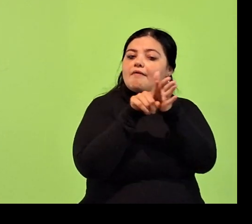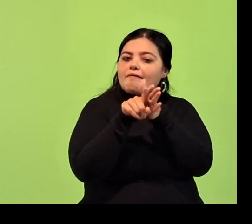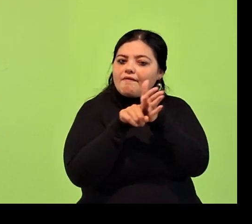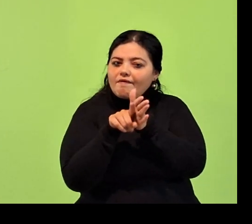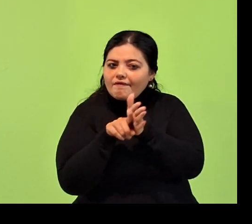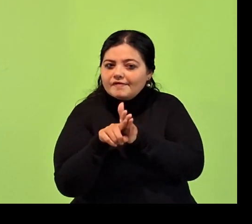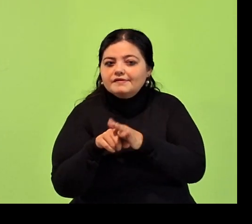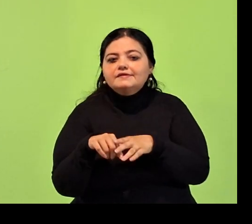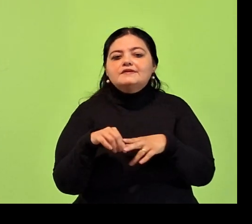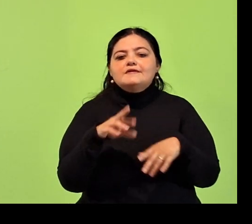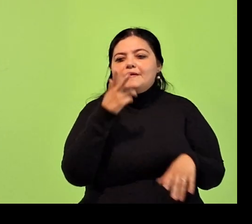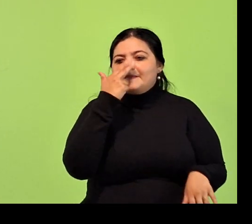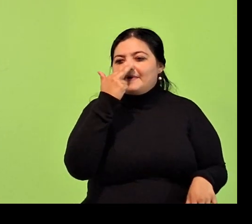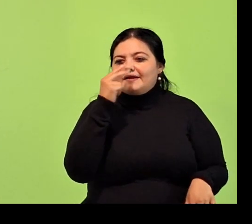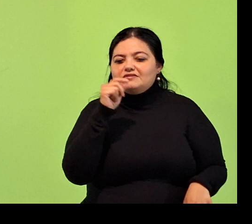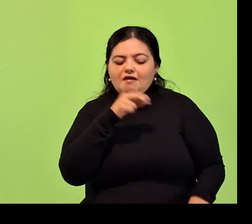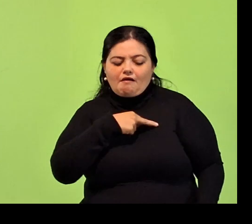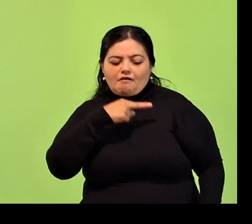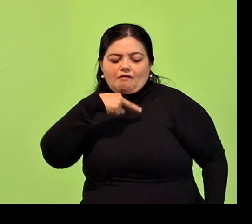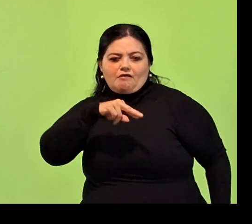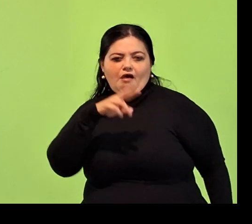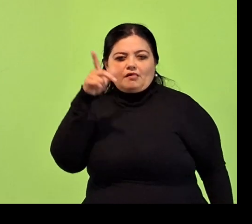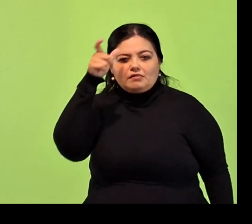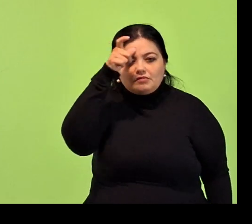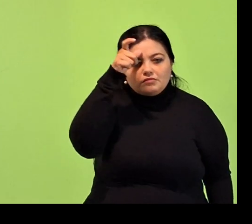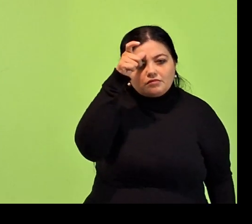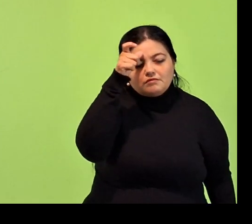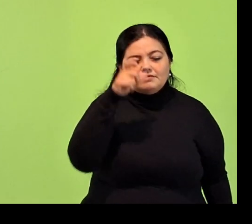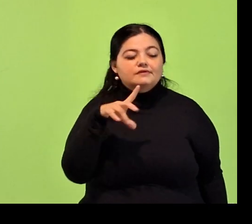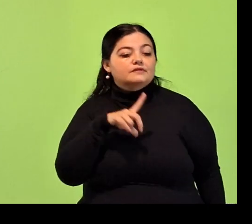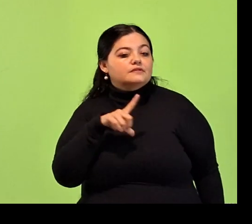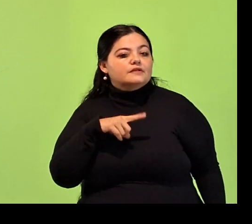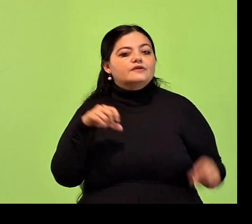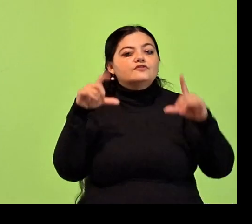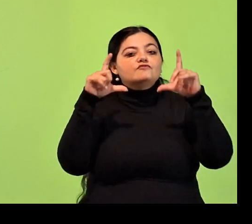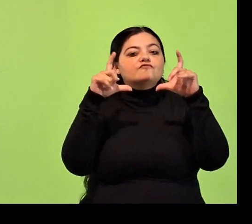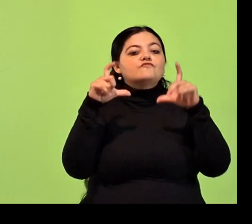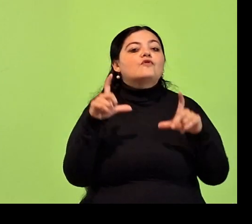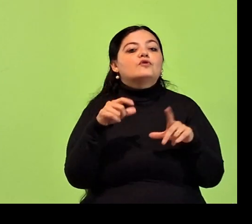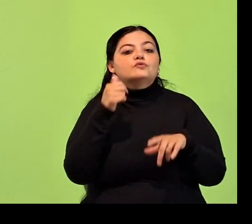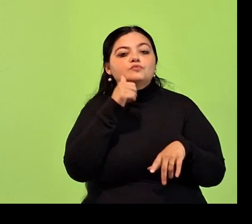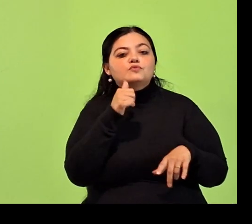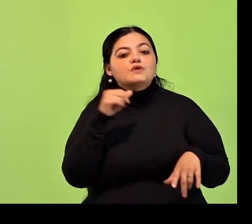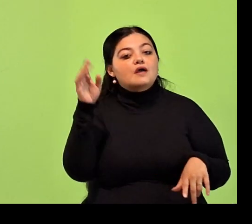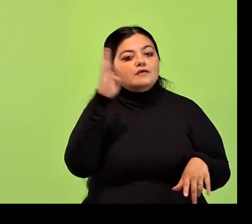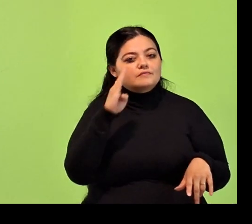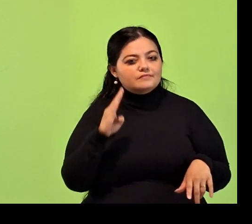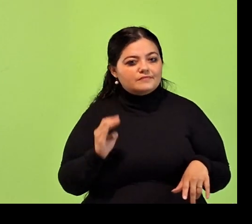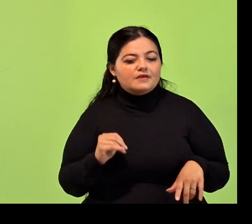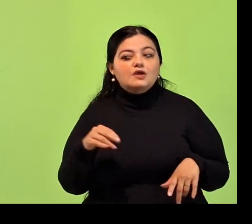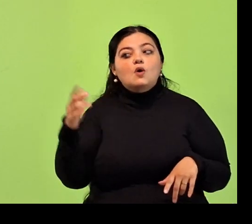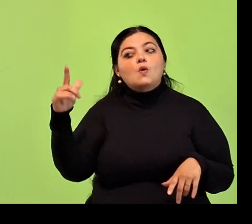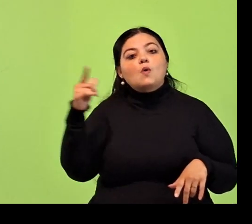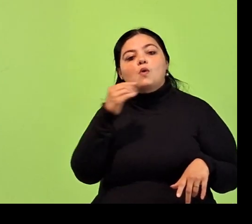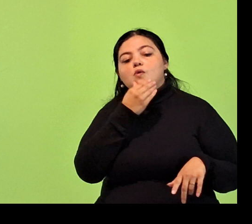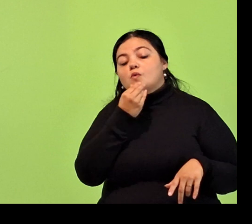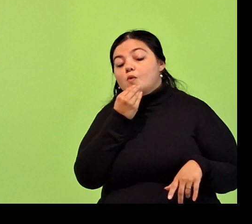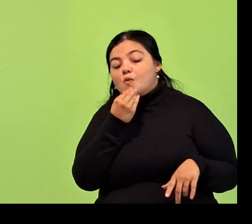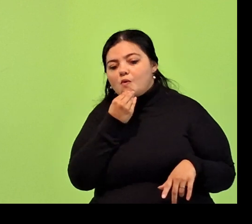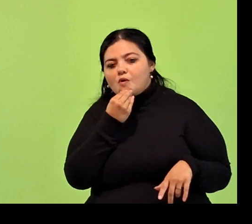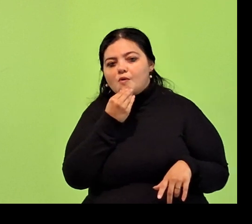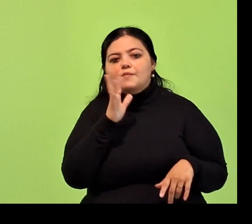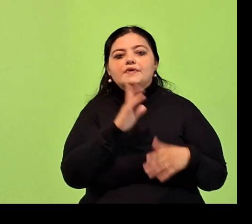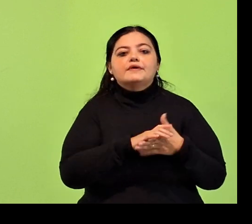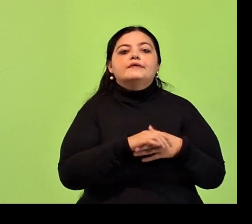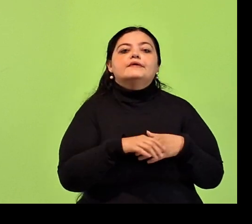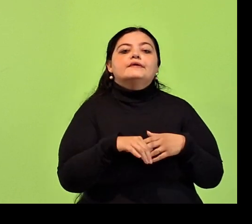Diabólica. E a gente tem uma foto de uma mulher brasileira e de um homem argentino. São Valentina de Andrade